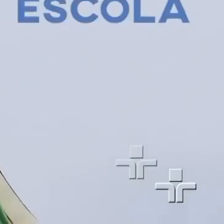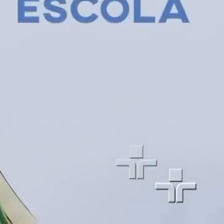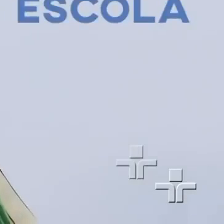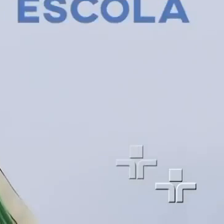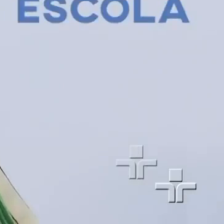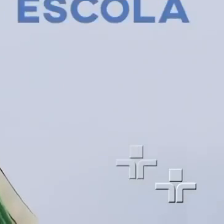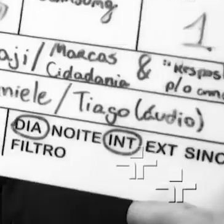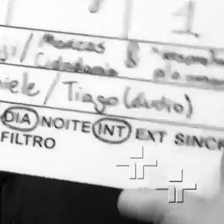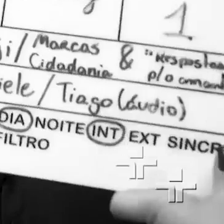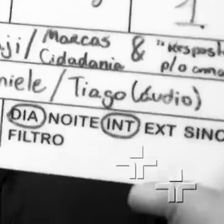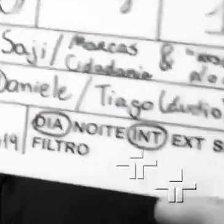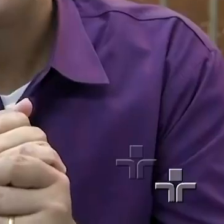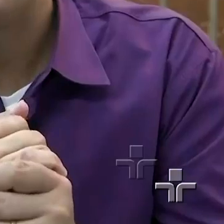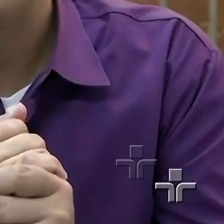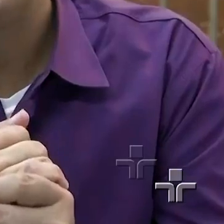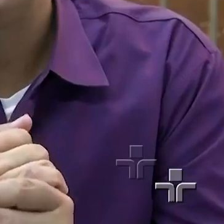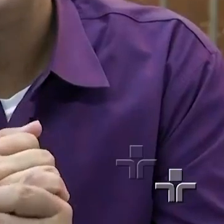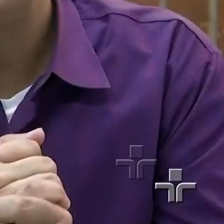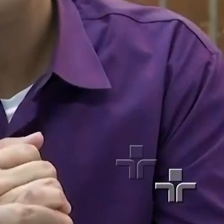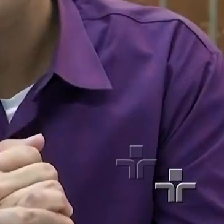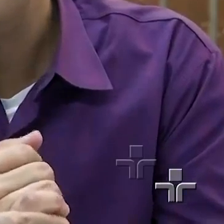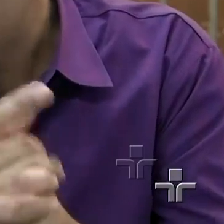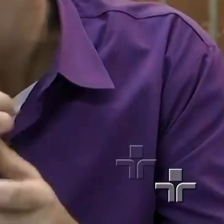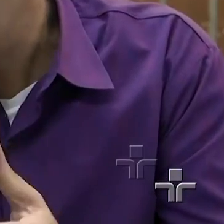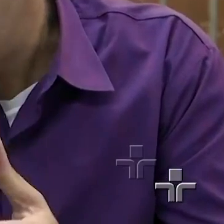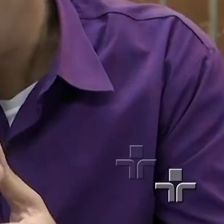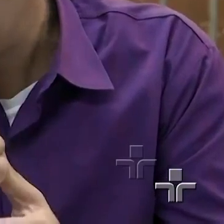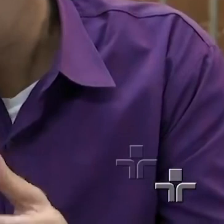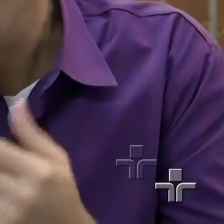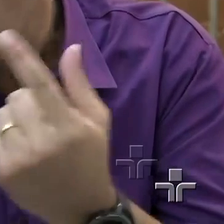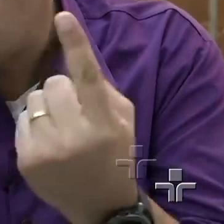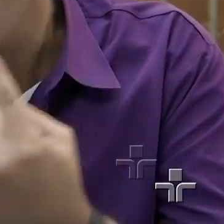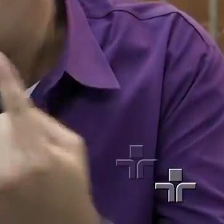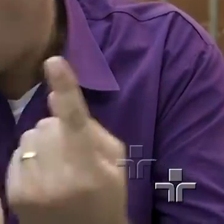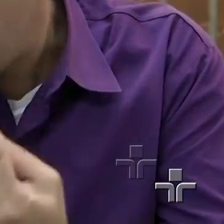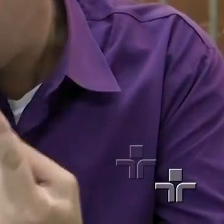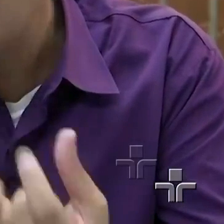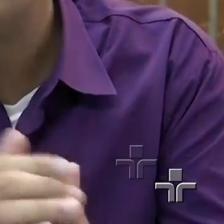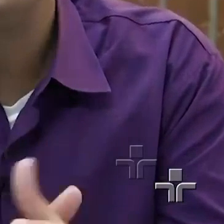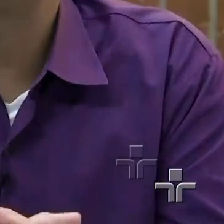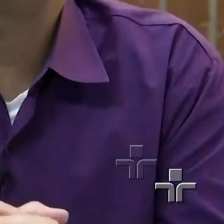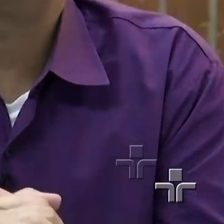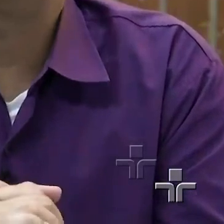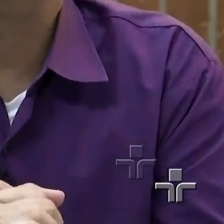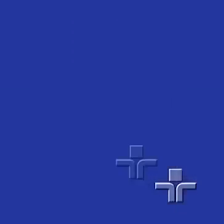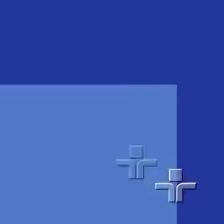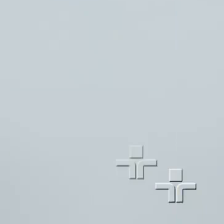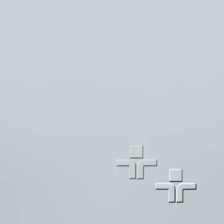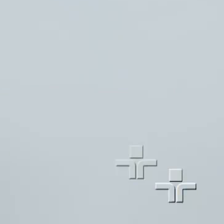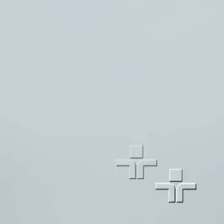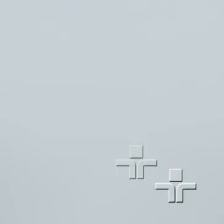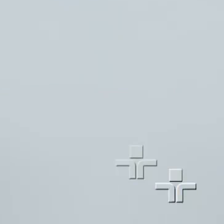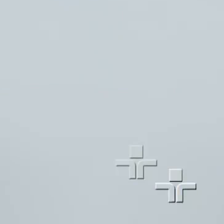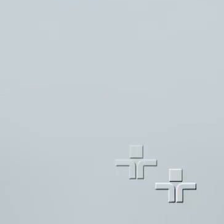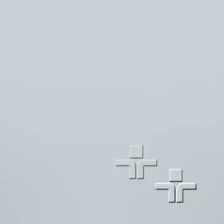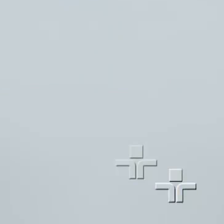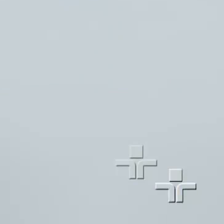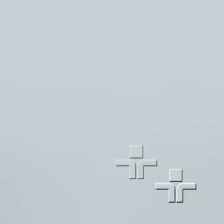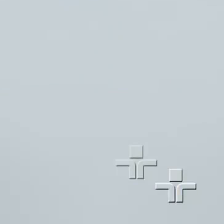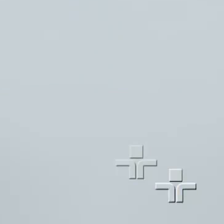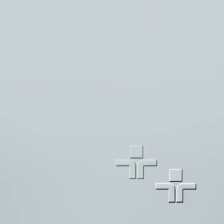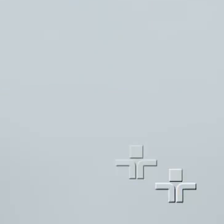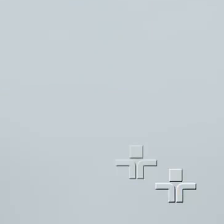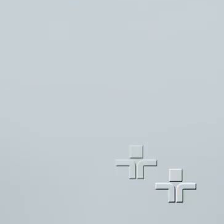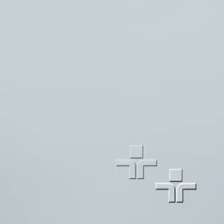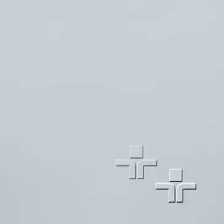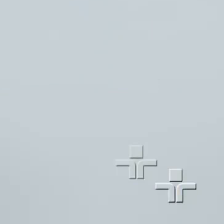estão fora da escola. É um exercício de cidadania que todos nós deveríamos praticar. Se a gente conseguisse entregar água potável